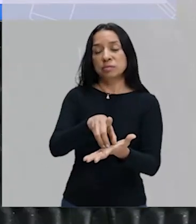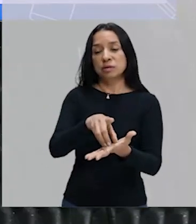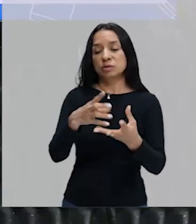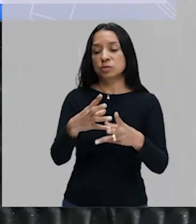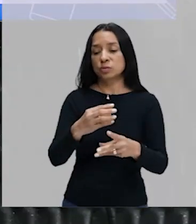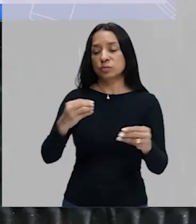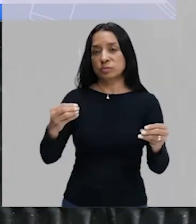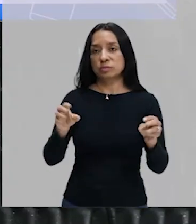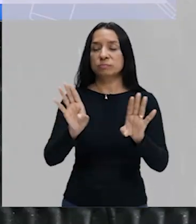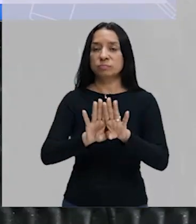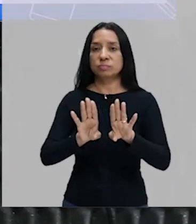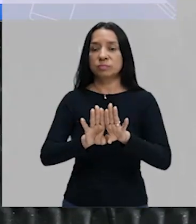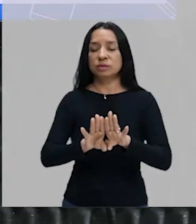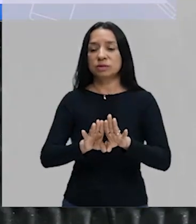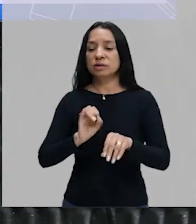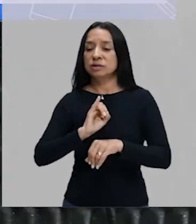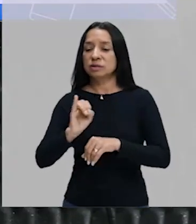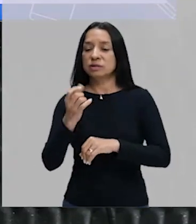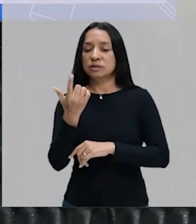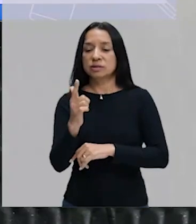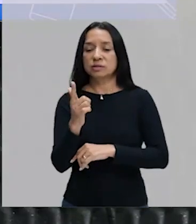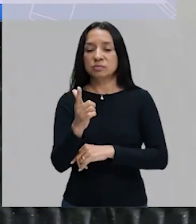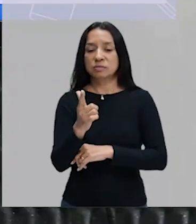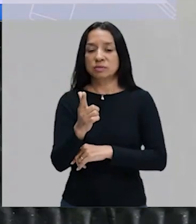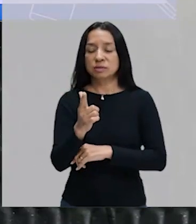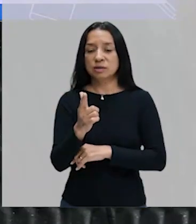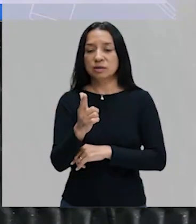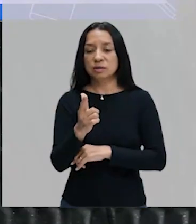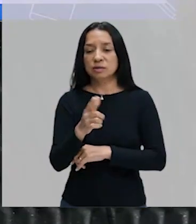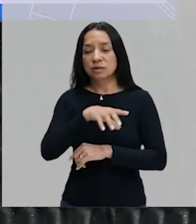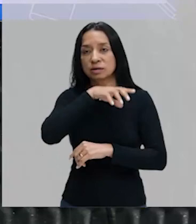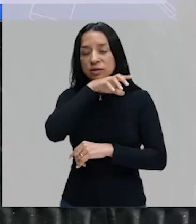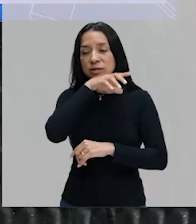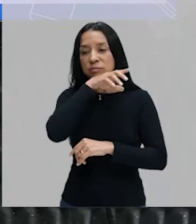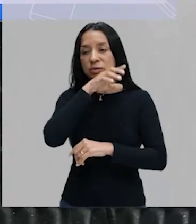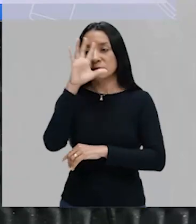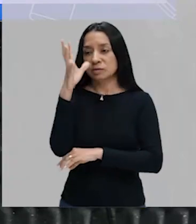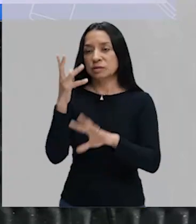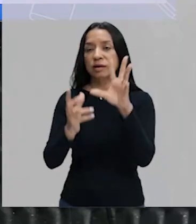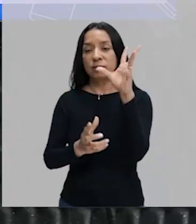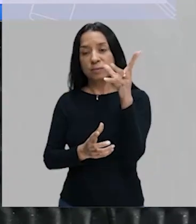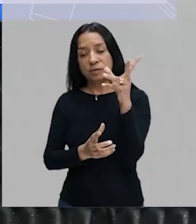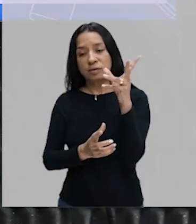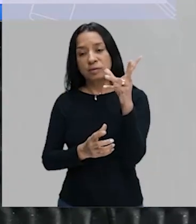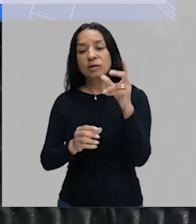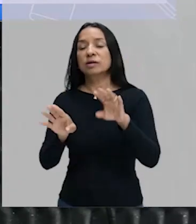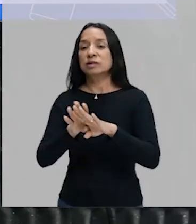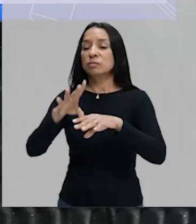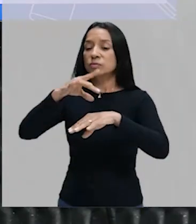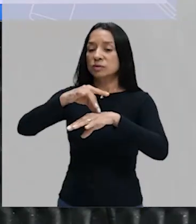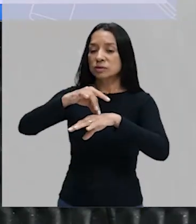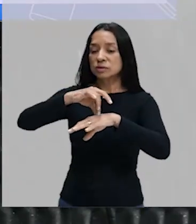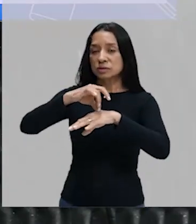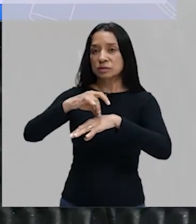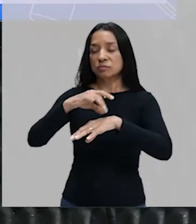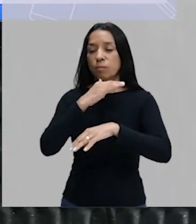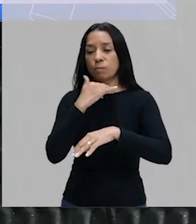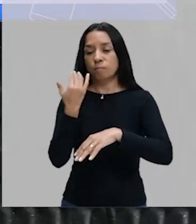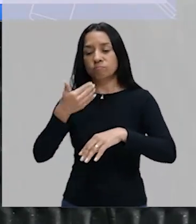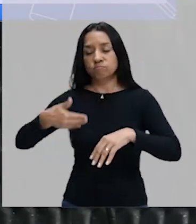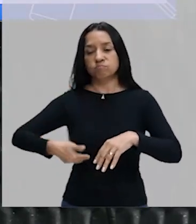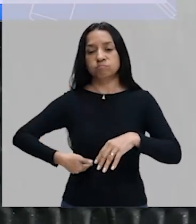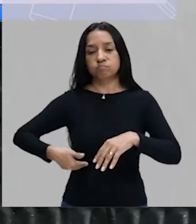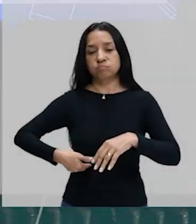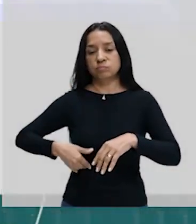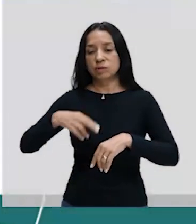acabaram morrendo também. E se não tem animais herbívoros, os carnívoros também morrem. de fome. Então, a alternativa correta aqui vai ser